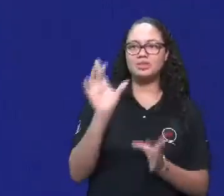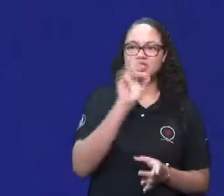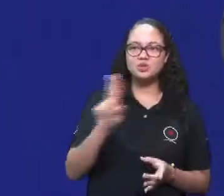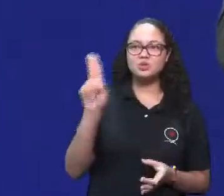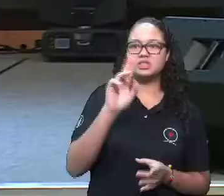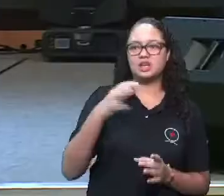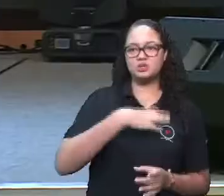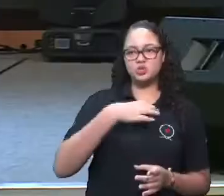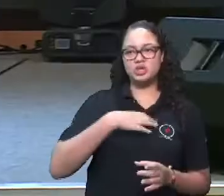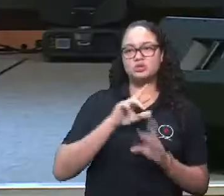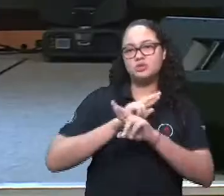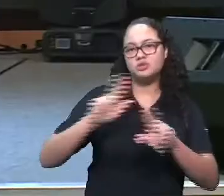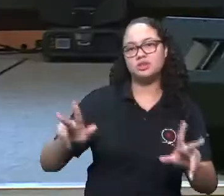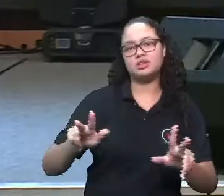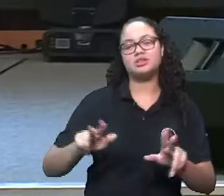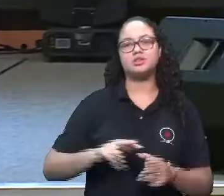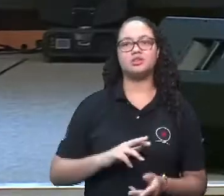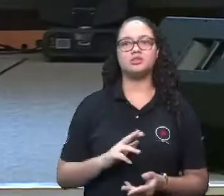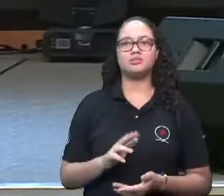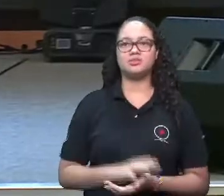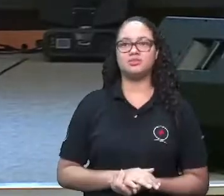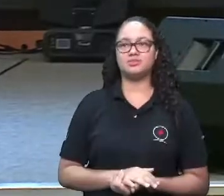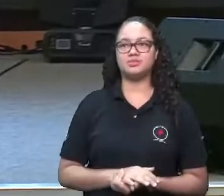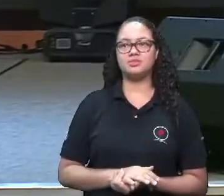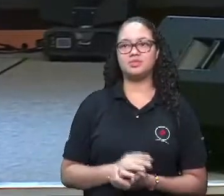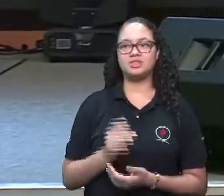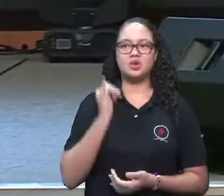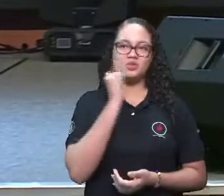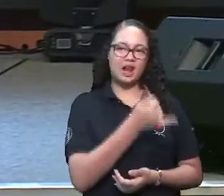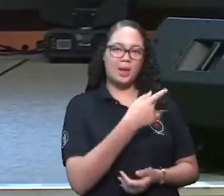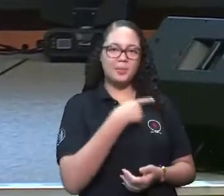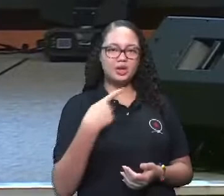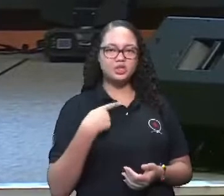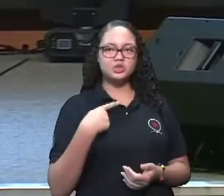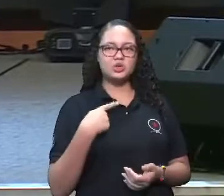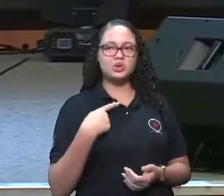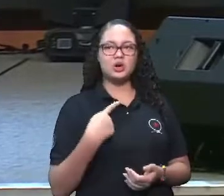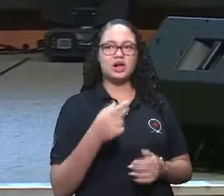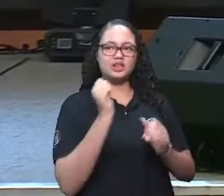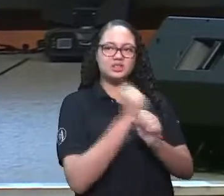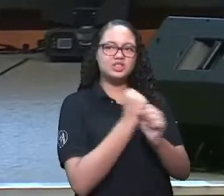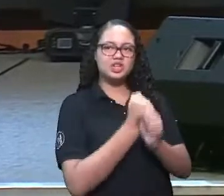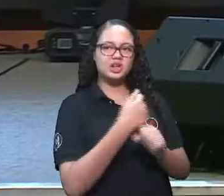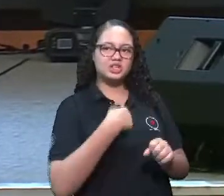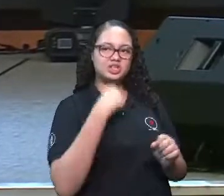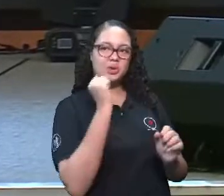diferente. Você chegar para o pastor e dizer, pastor, deixa que essa obra eu pago,